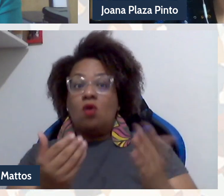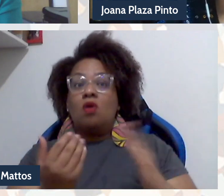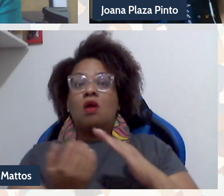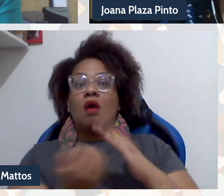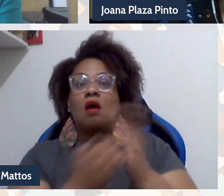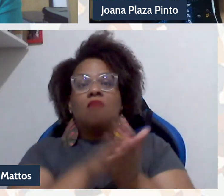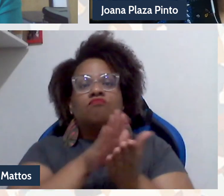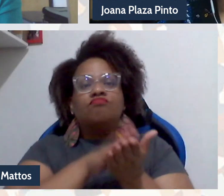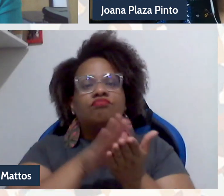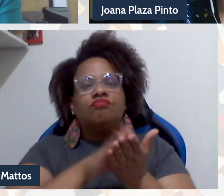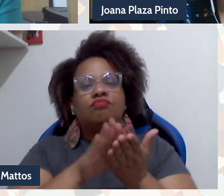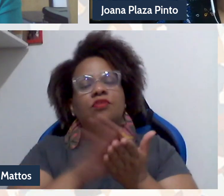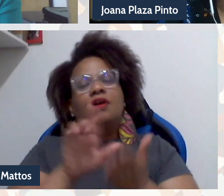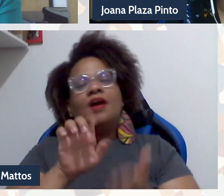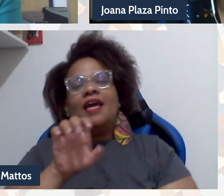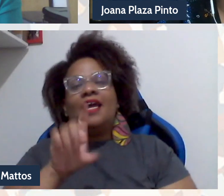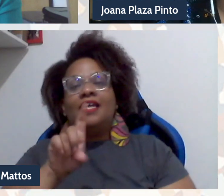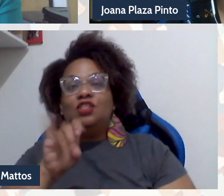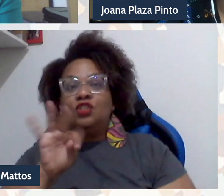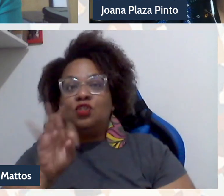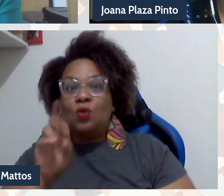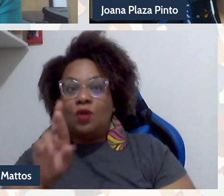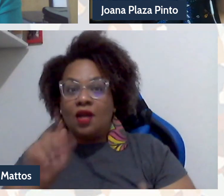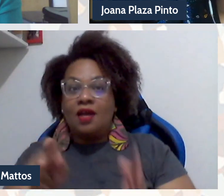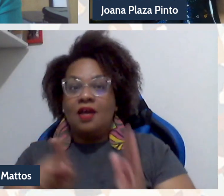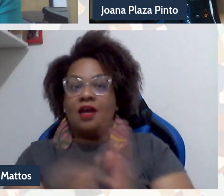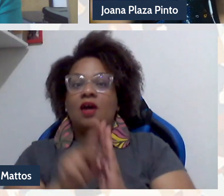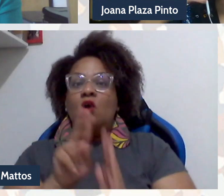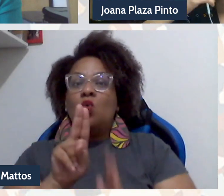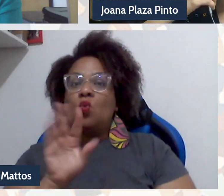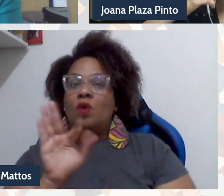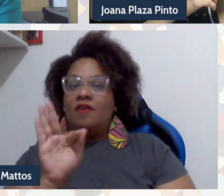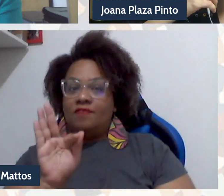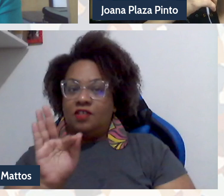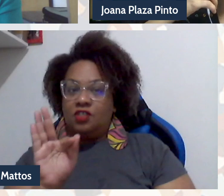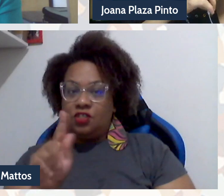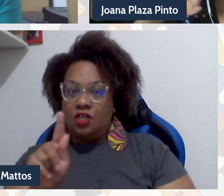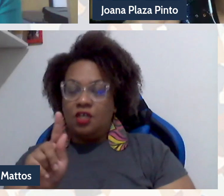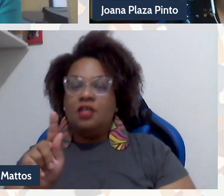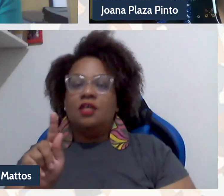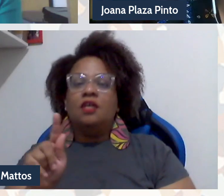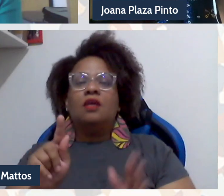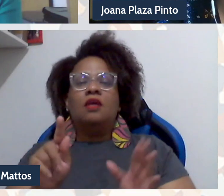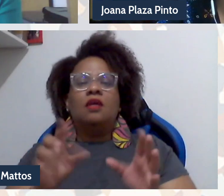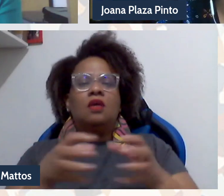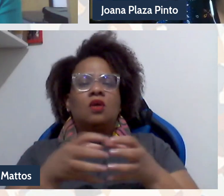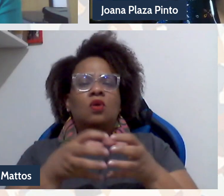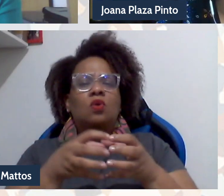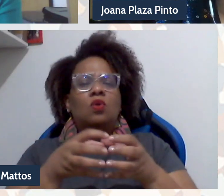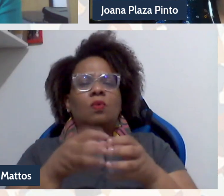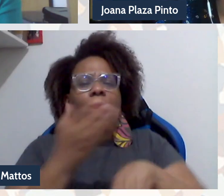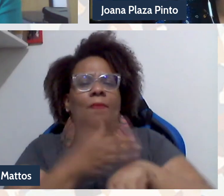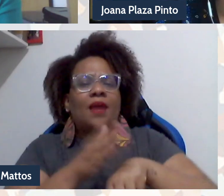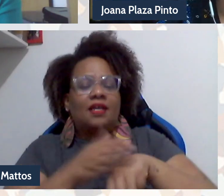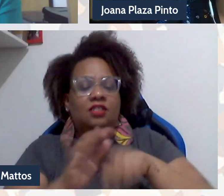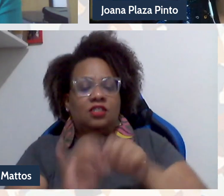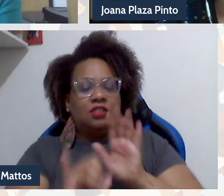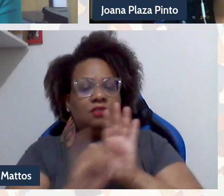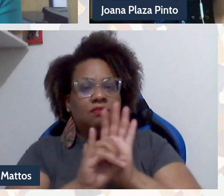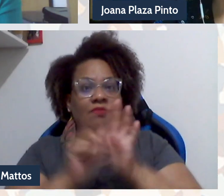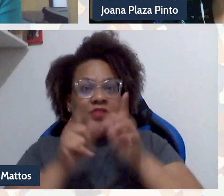da UFG, faz parte da coordenação do GT Práticas Identitárias em Linguística Aplicada, da